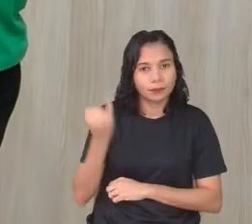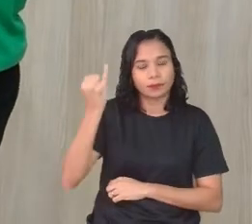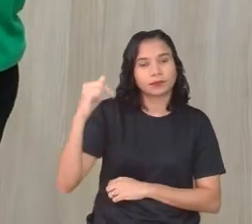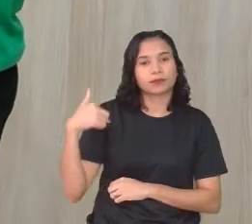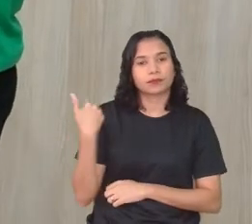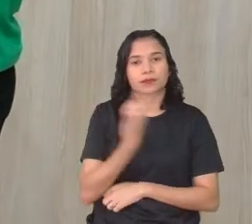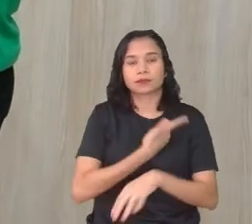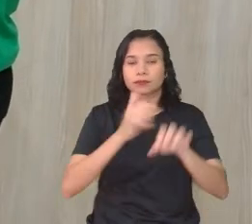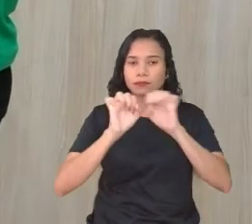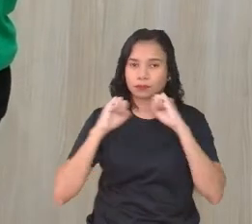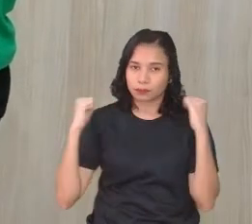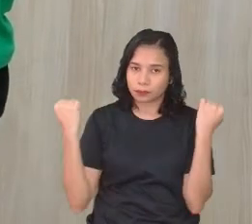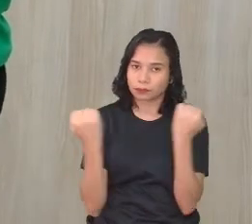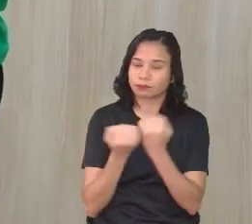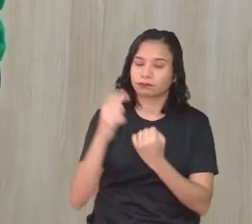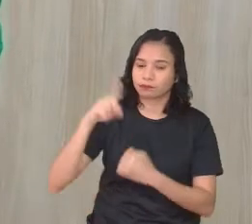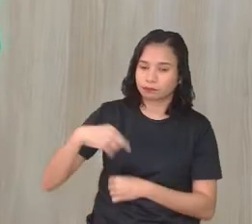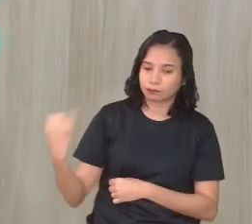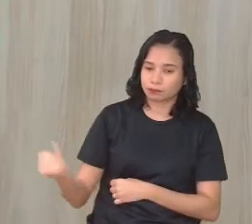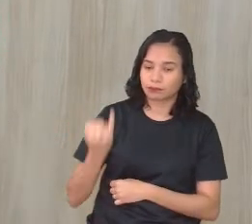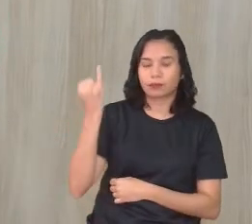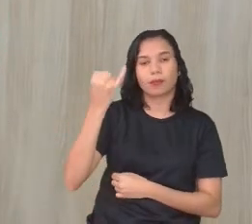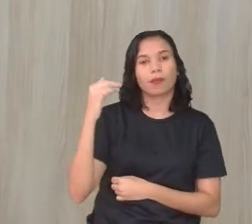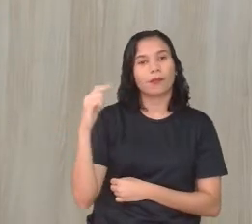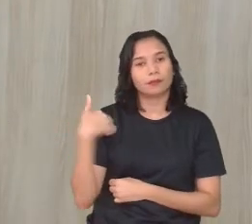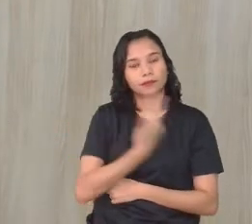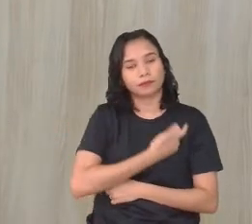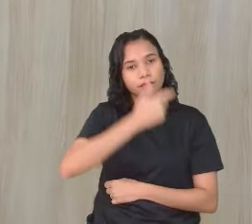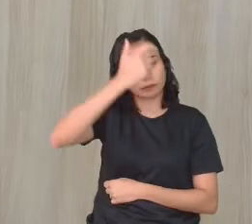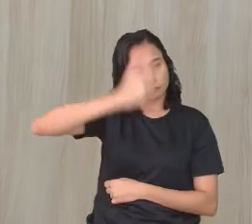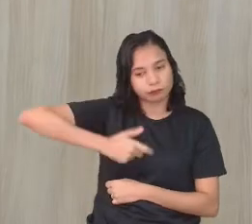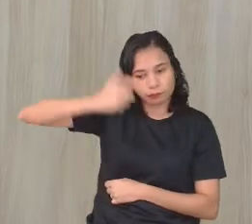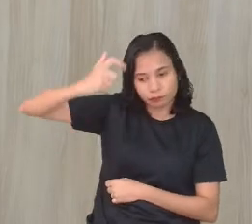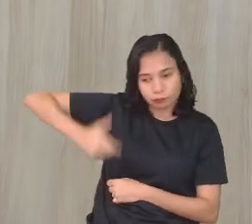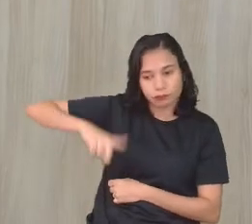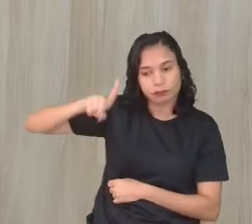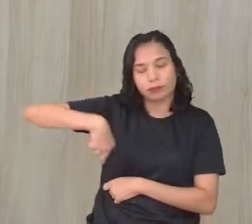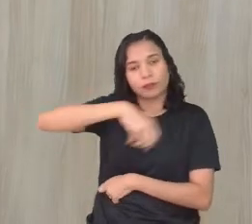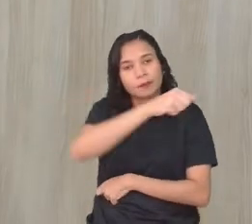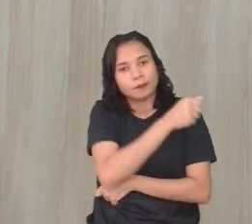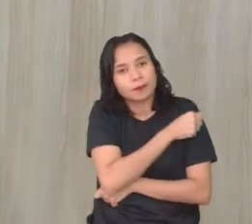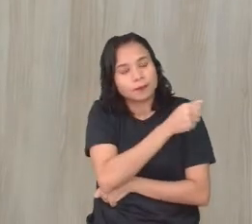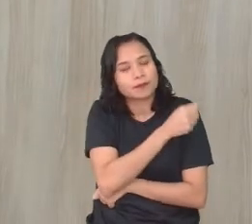para a sociedade, é muito importante nós que somos estudantes,